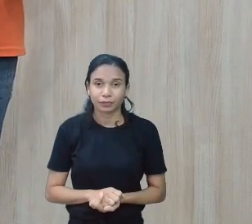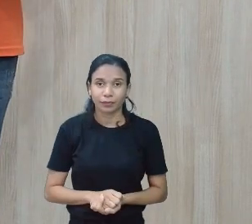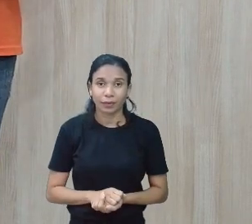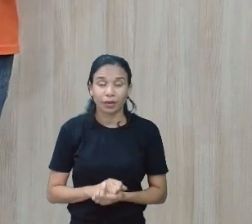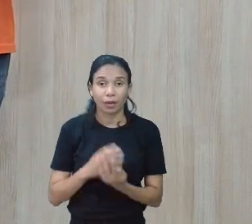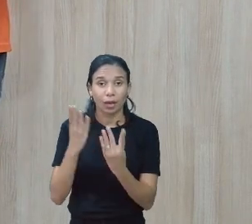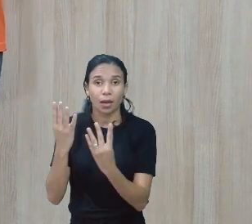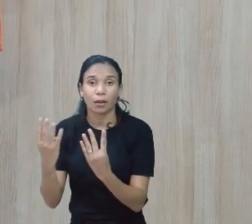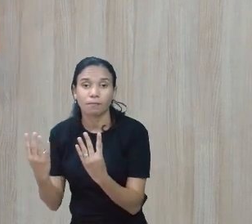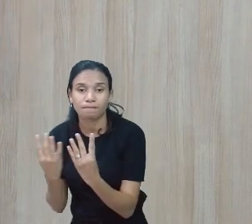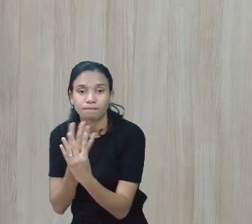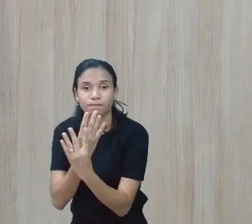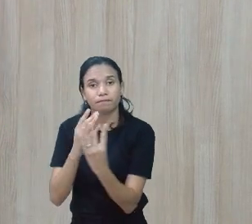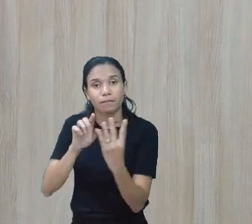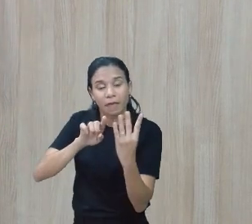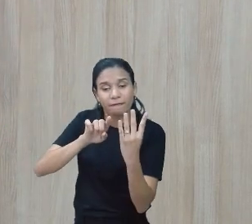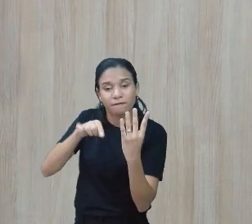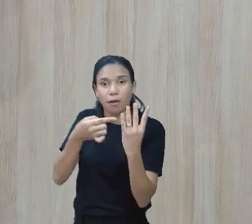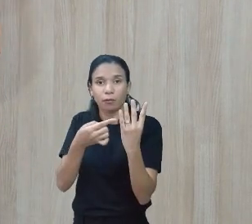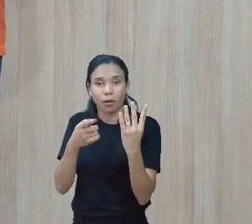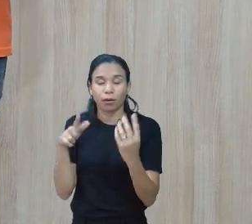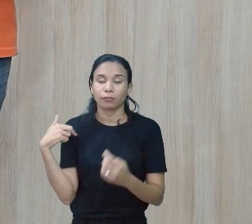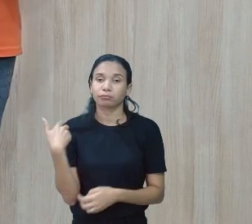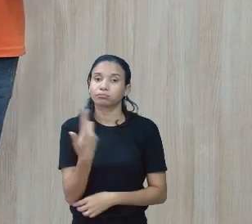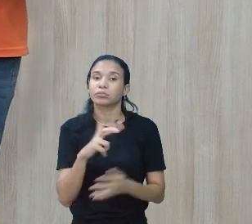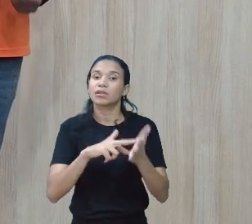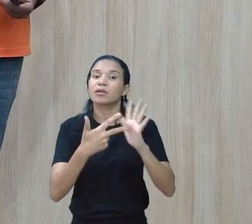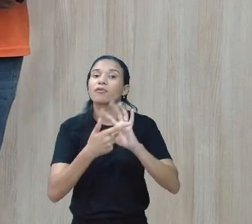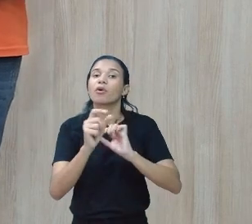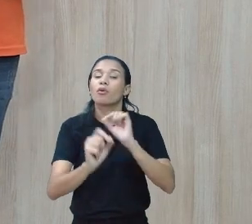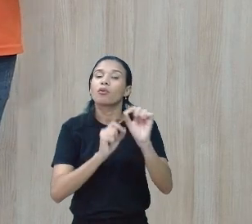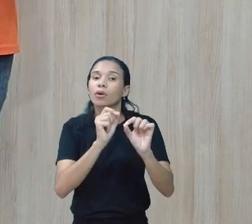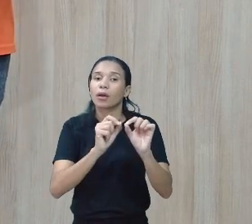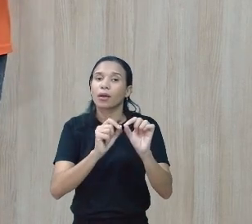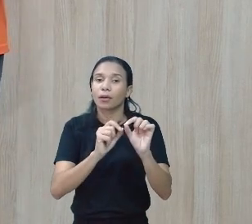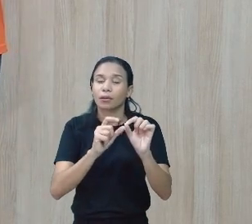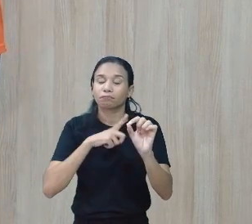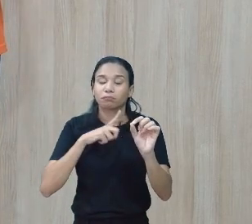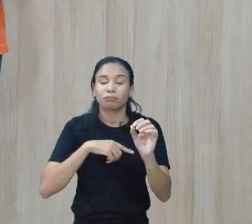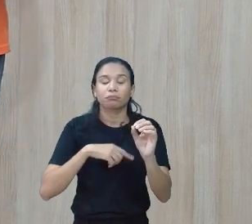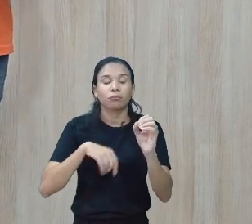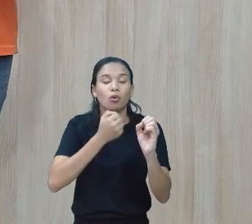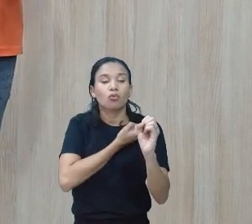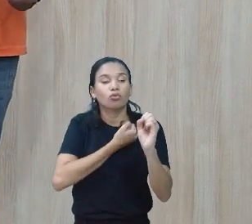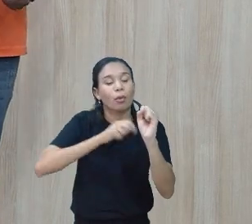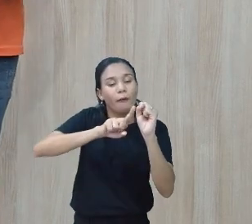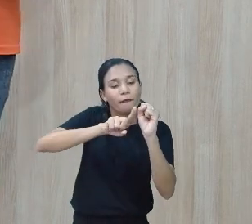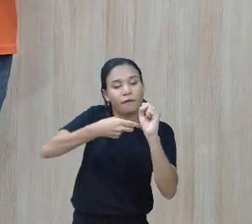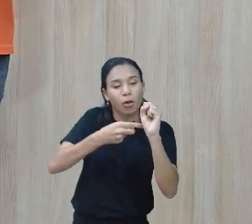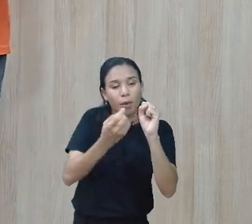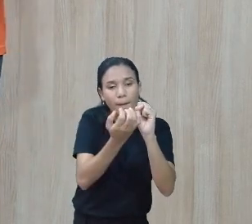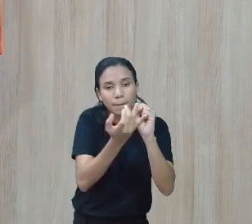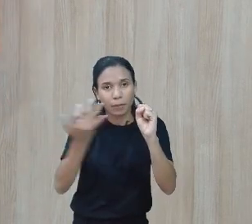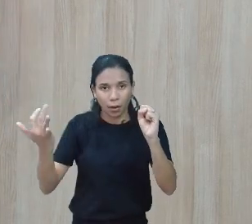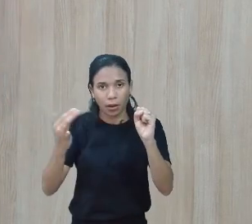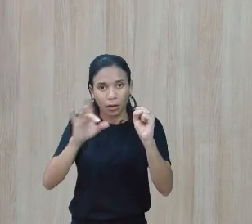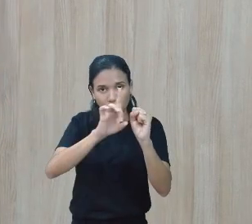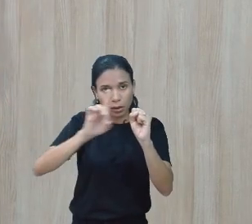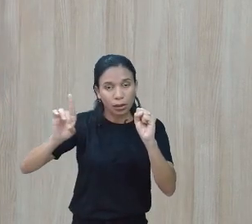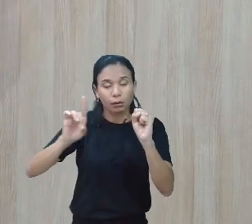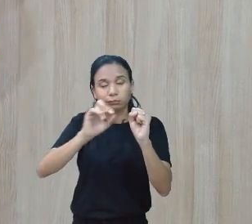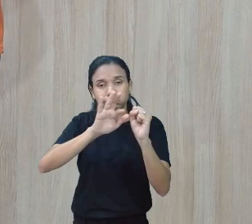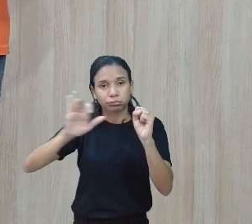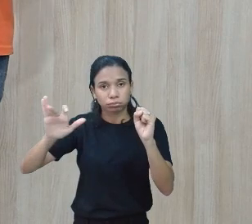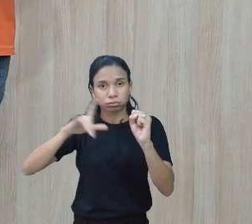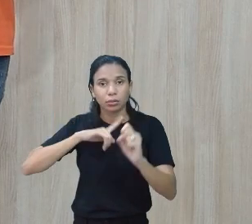Na parte decimal, ou seja, a parte que está atrás da vírgula, a parte que está à direita da vírgula,